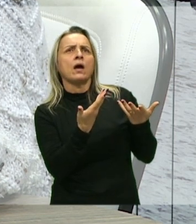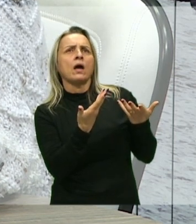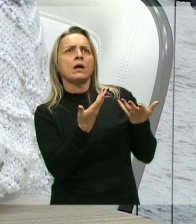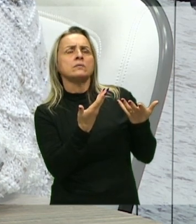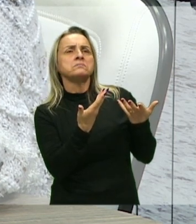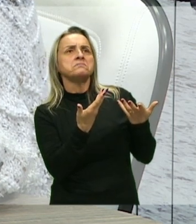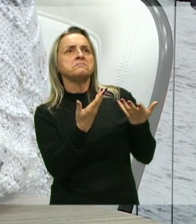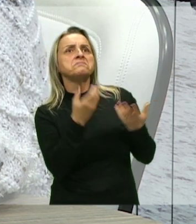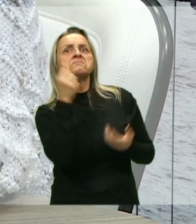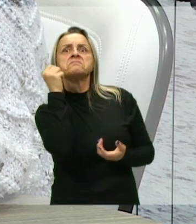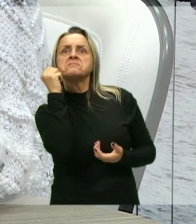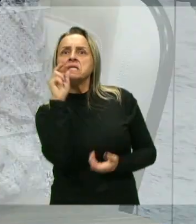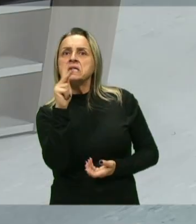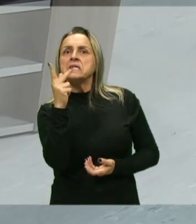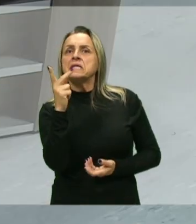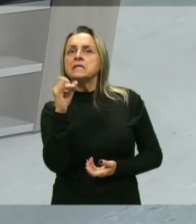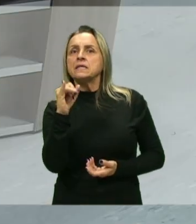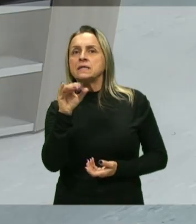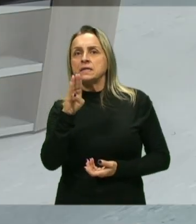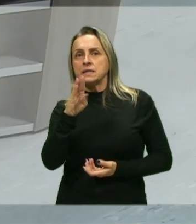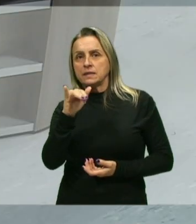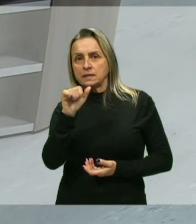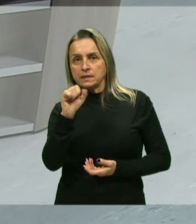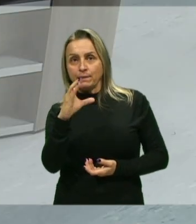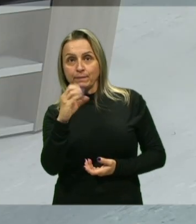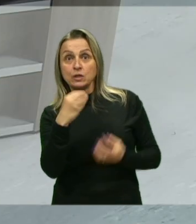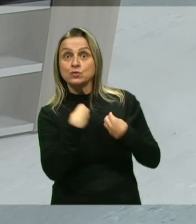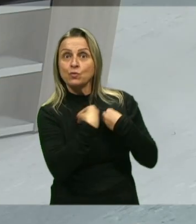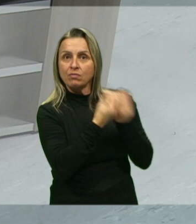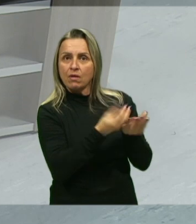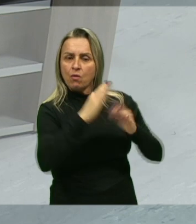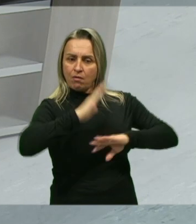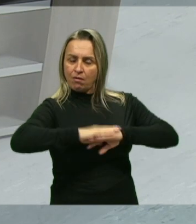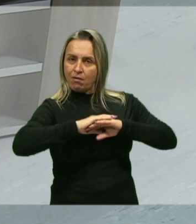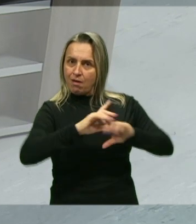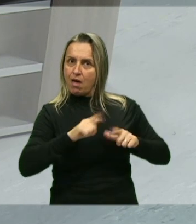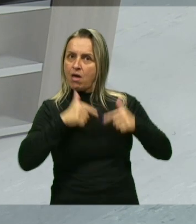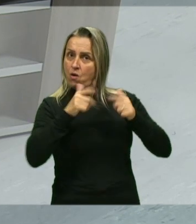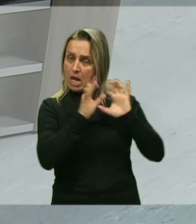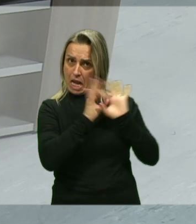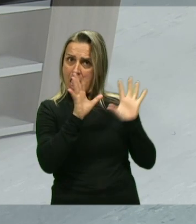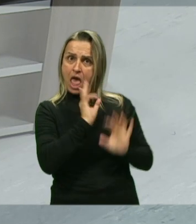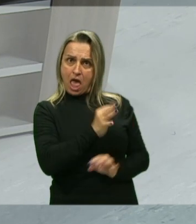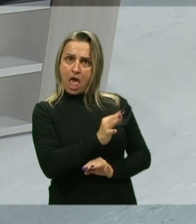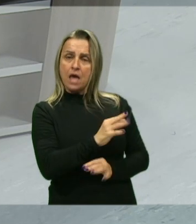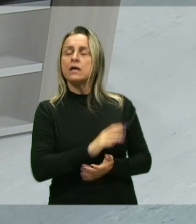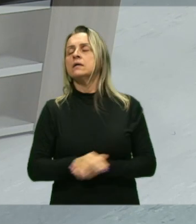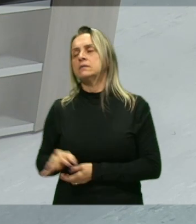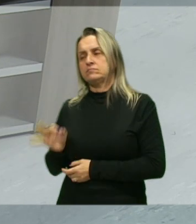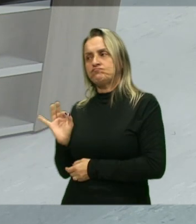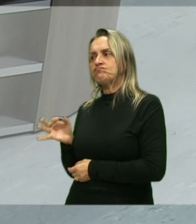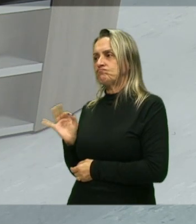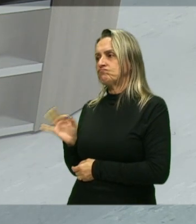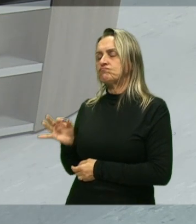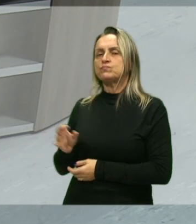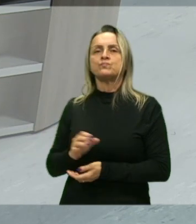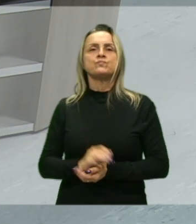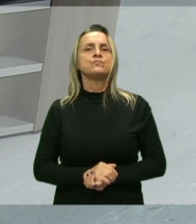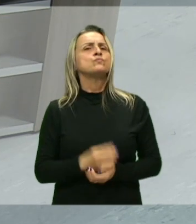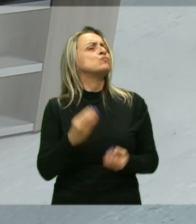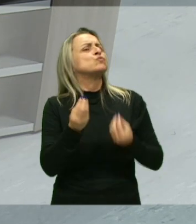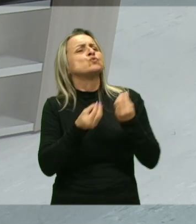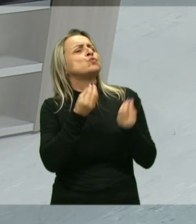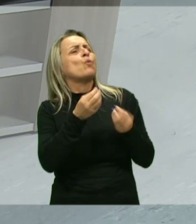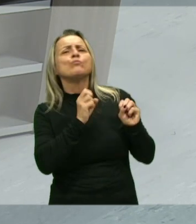deu muita autonomia, muita liberdade. Muita liberdade. Isso tudo, como é que é passado para o cão? Como é